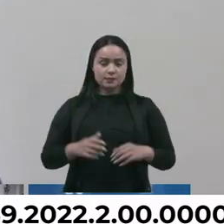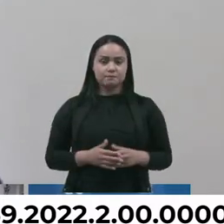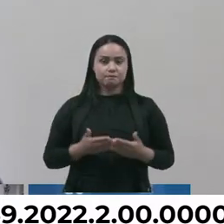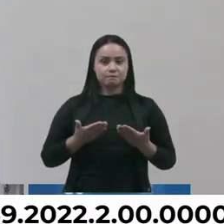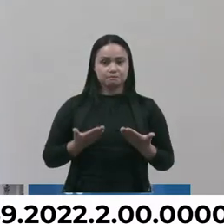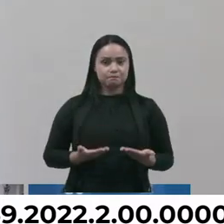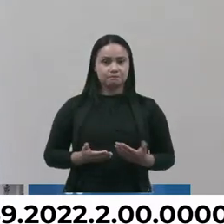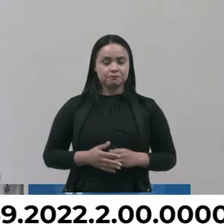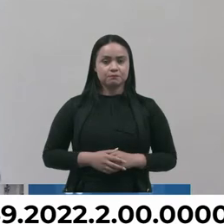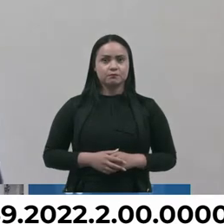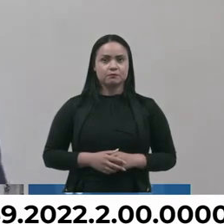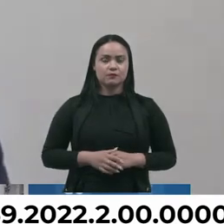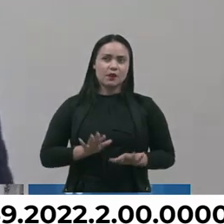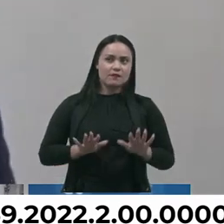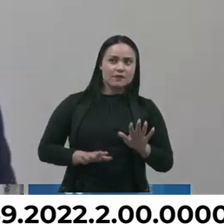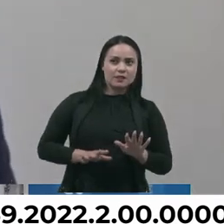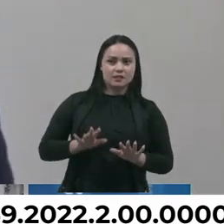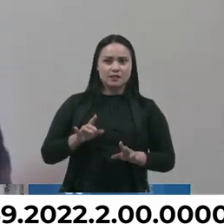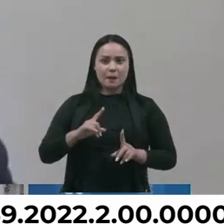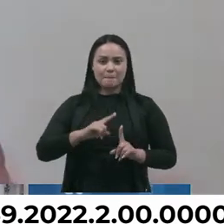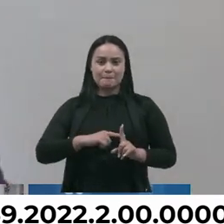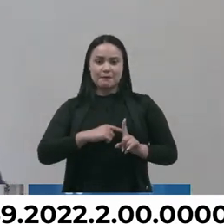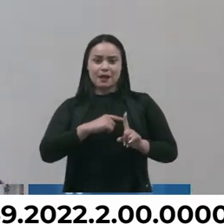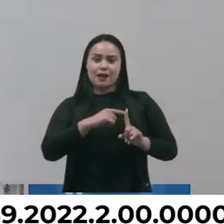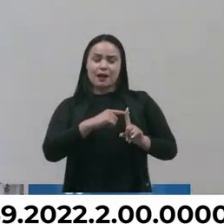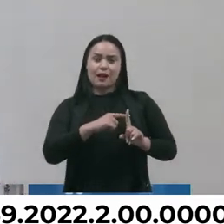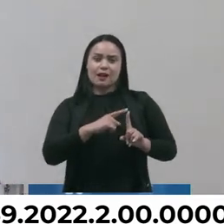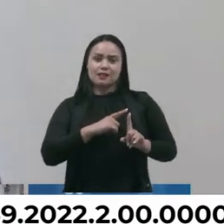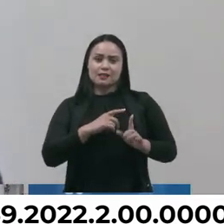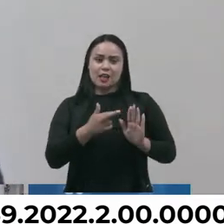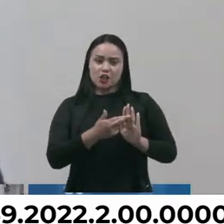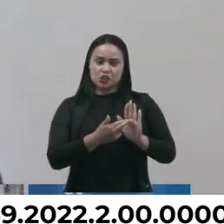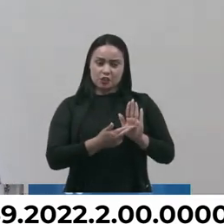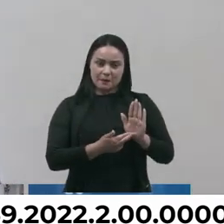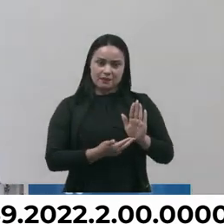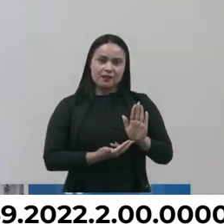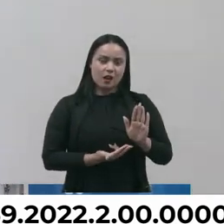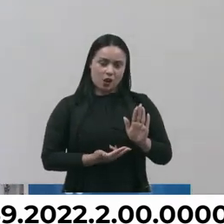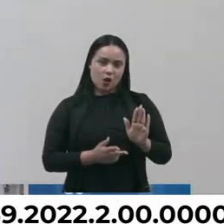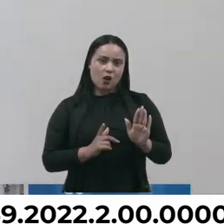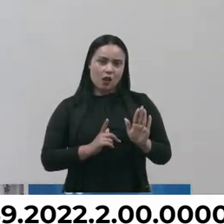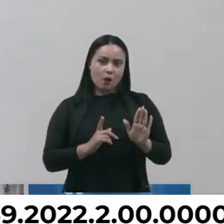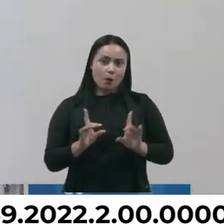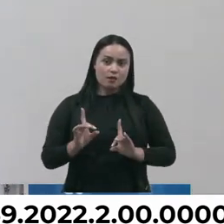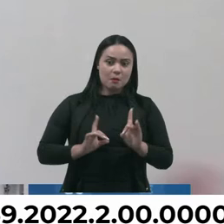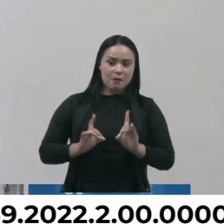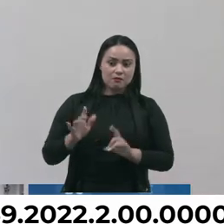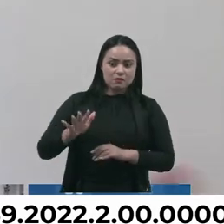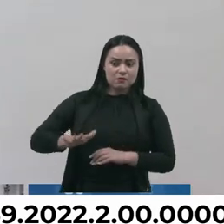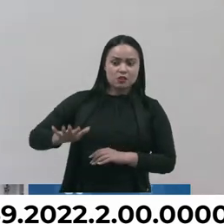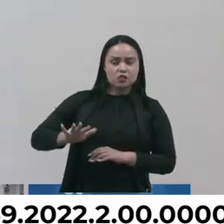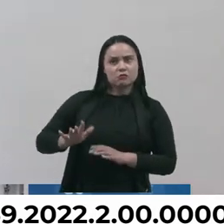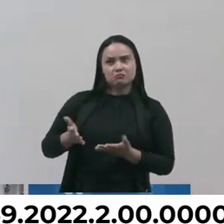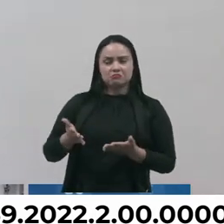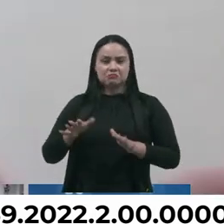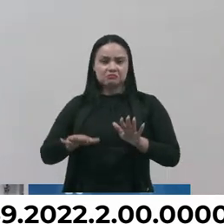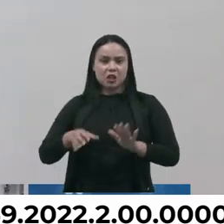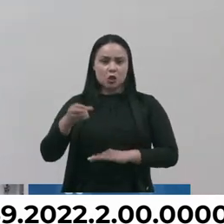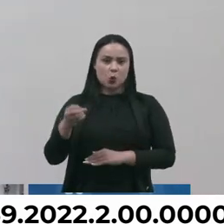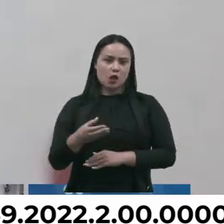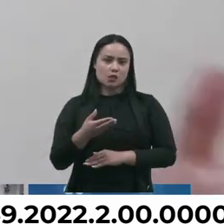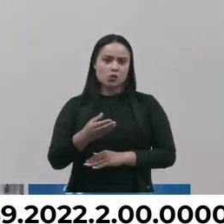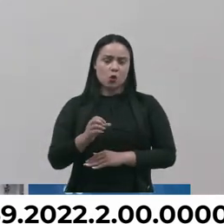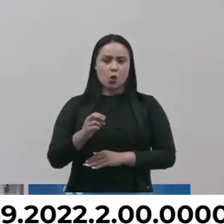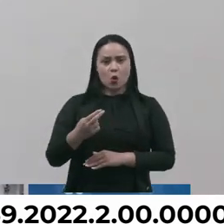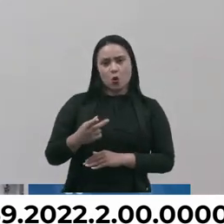Então, talvez até mais do que uma discussão regimental, seja uma discussão acerca de uma eventual atualização ou